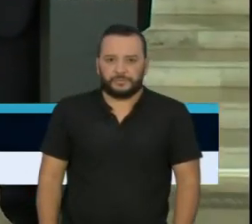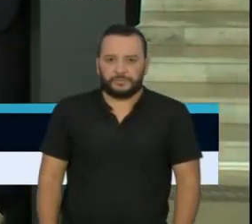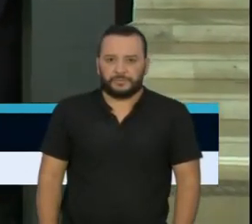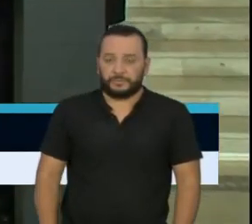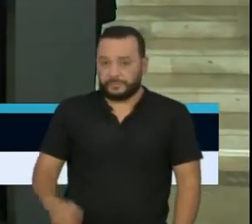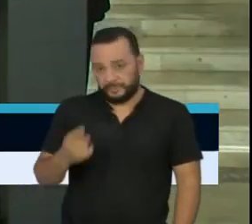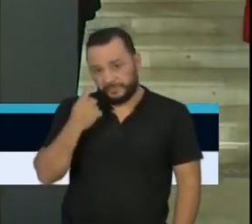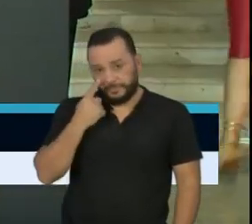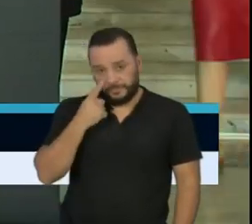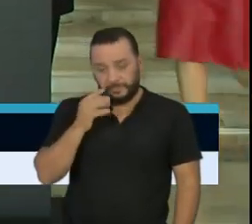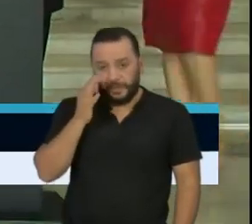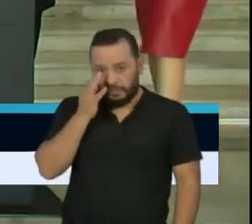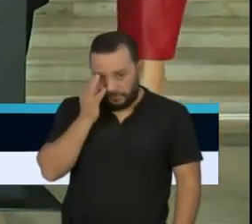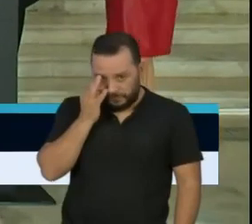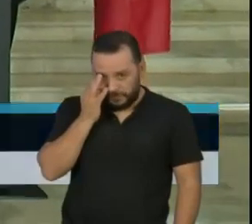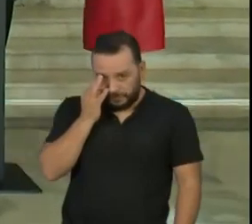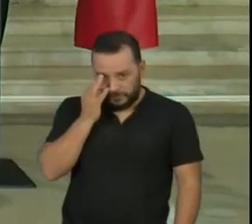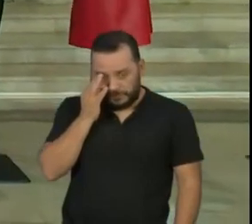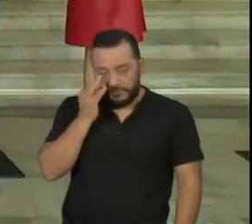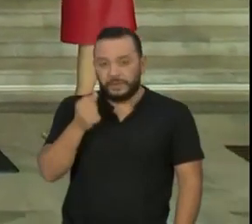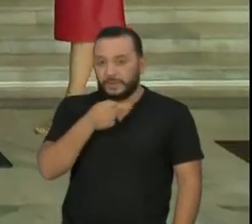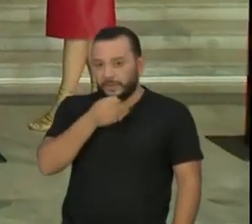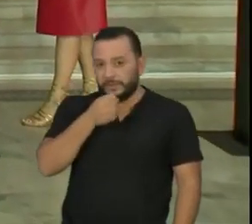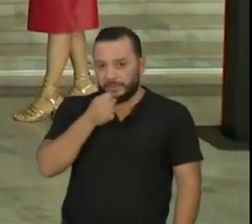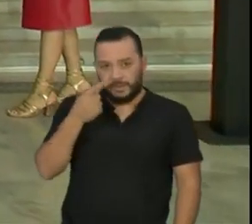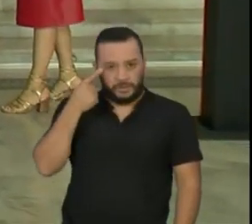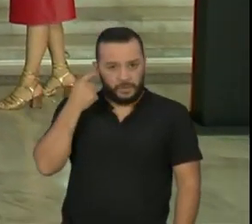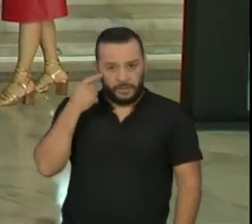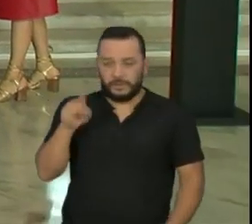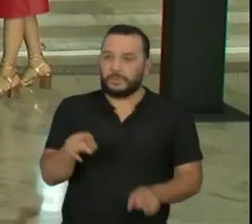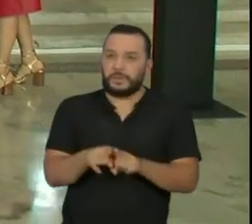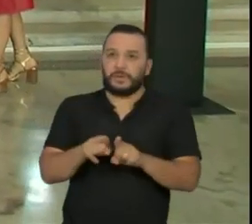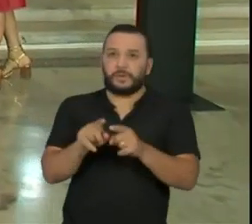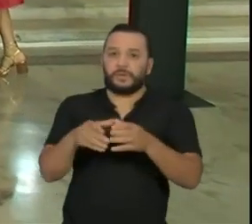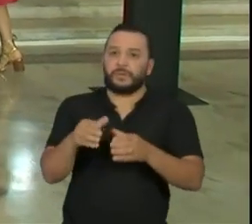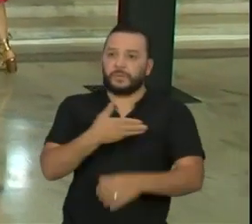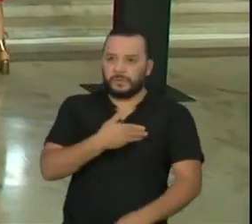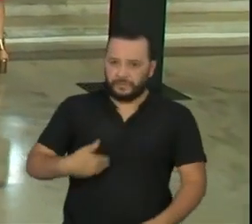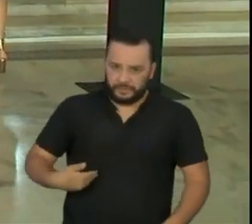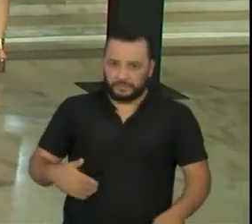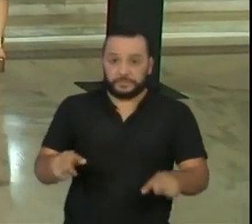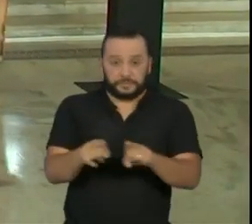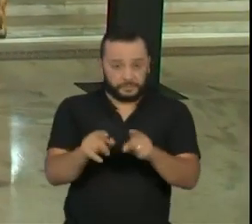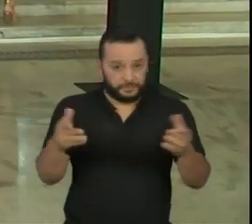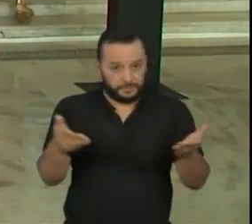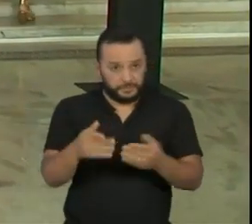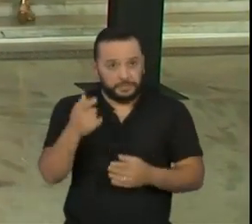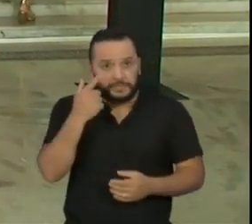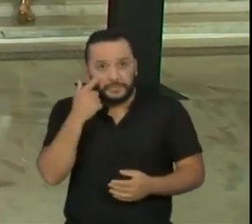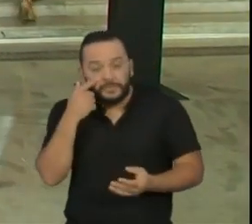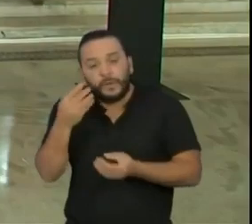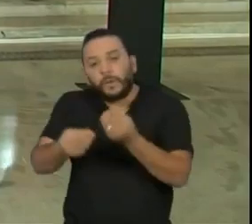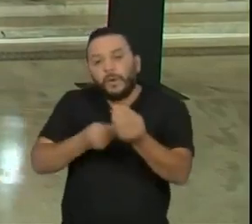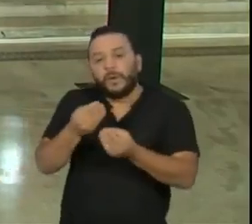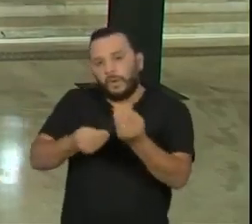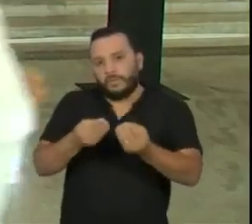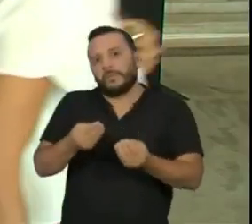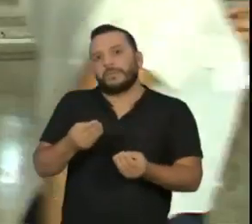Você acompanhou ao vivo a entrevista do governador João Dória e da equipe de governo. Acompanhe agora toda a cobertura e a